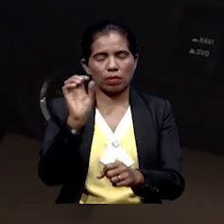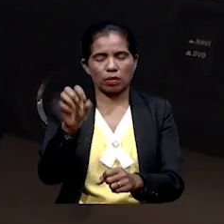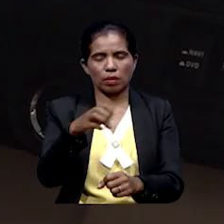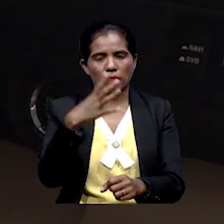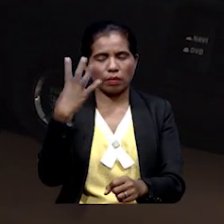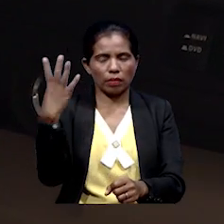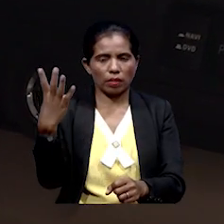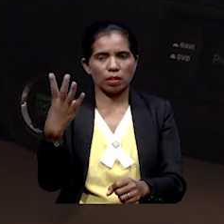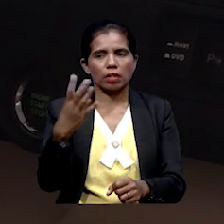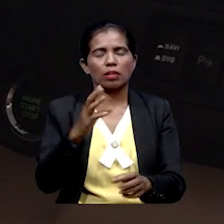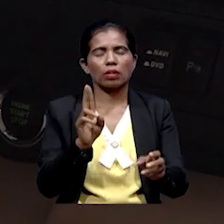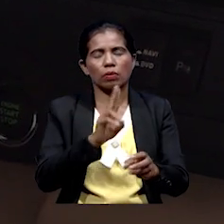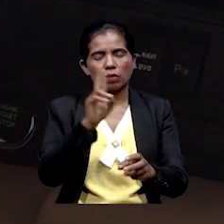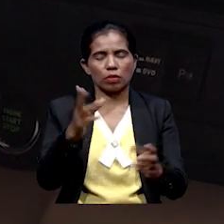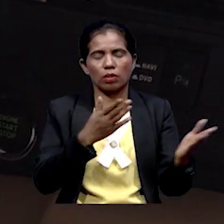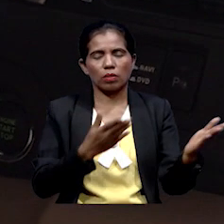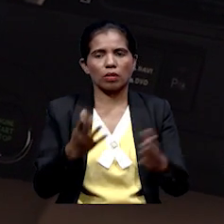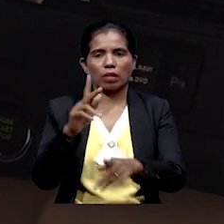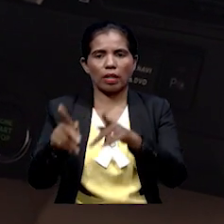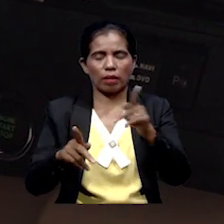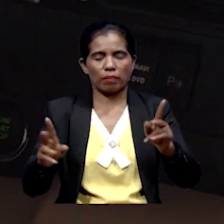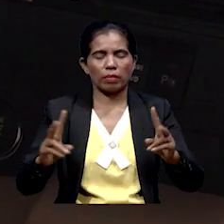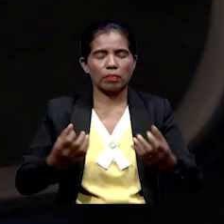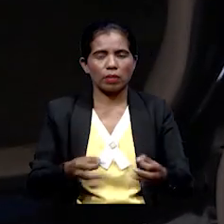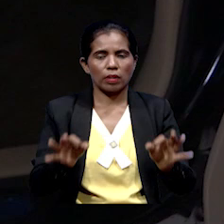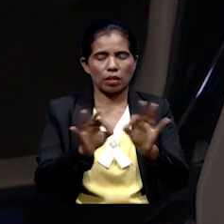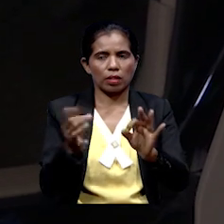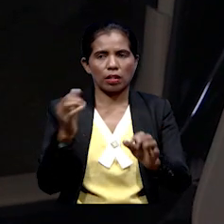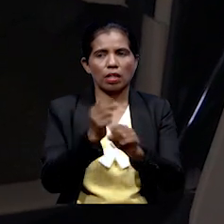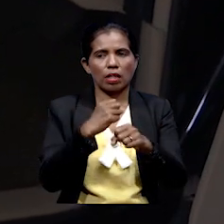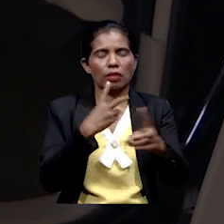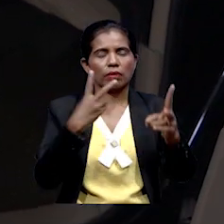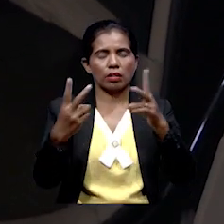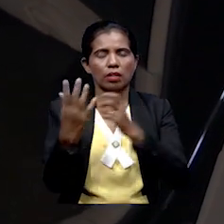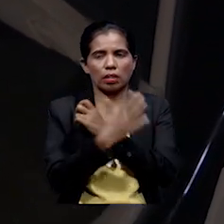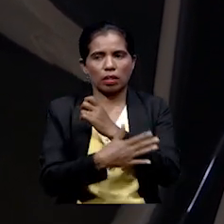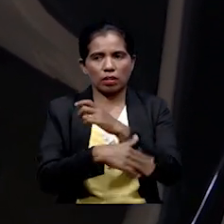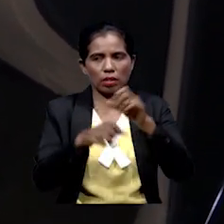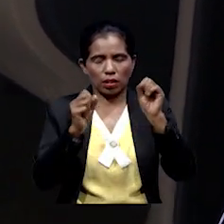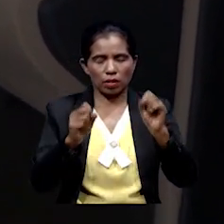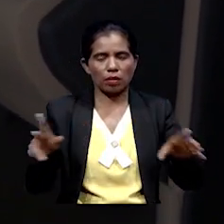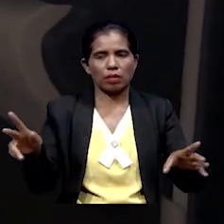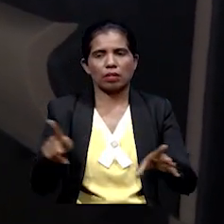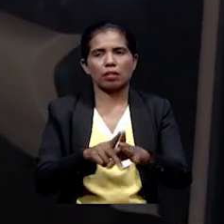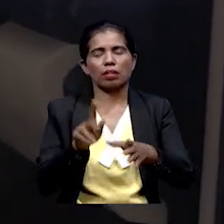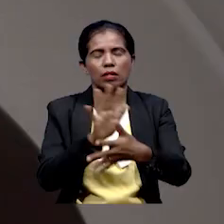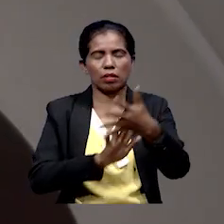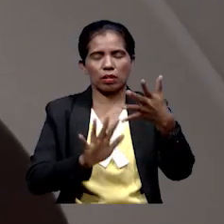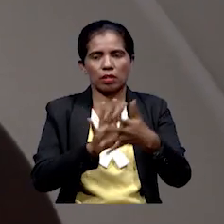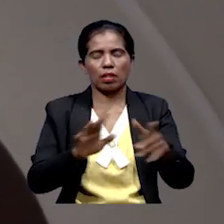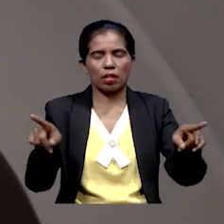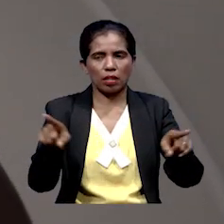Singhat, nebese uja batula alta entidade Sira, banhira halau visita iha nasaungne, ato participa iha cerimônia solene